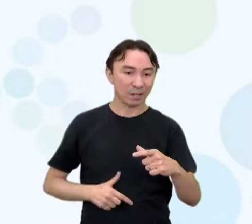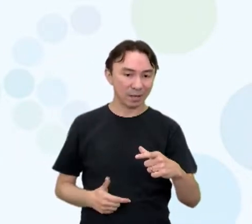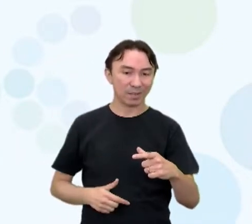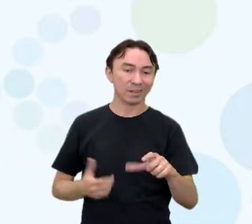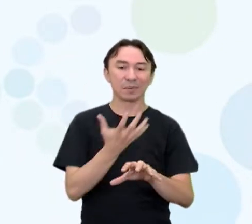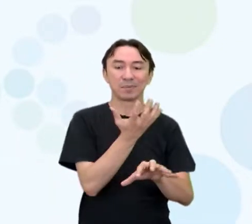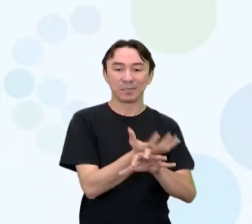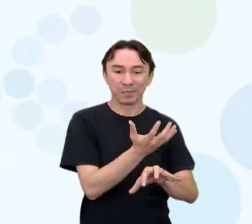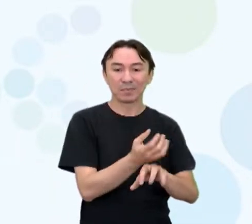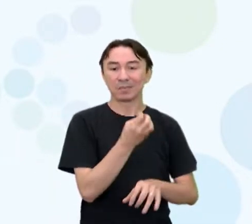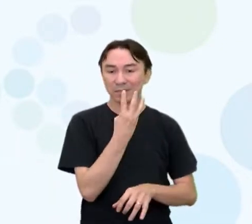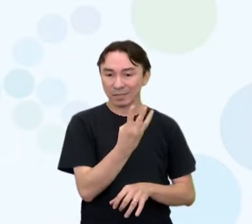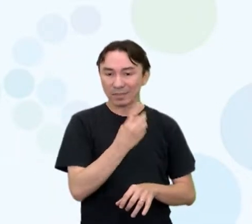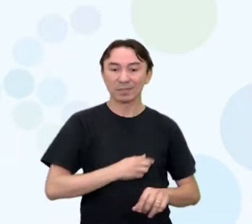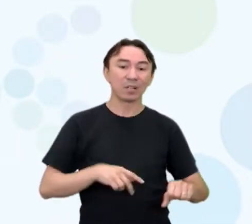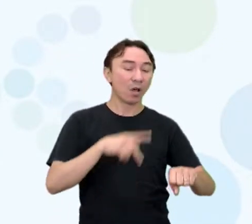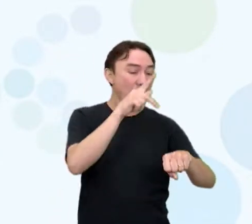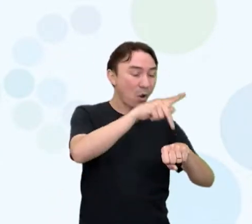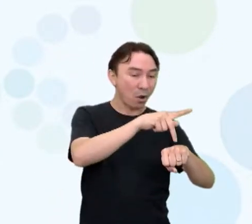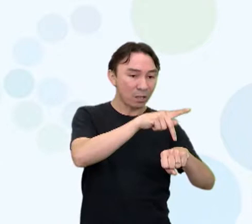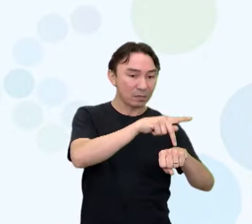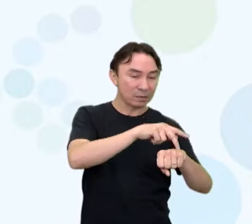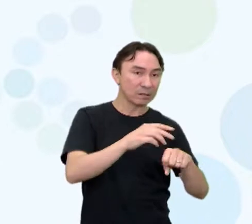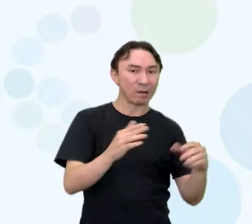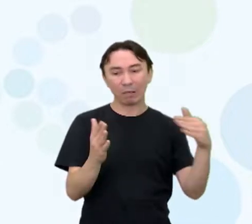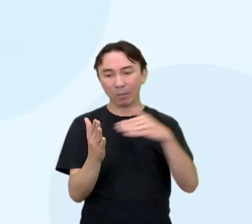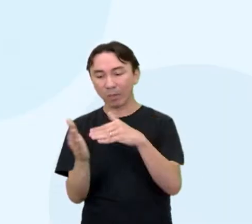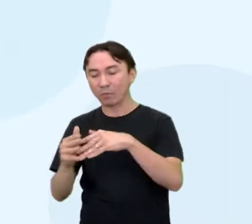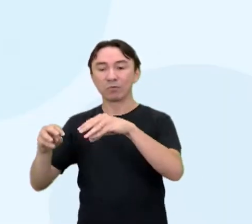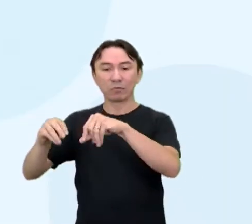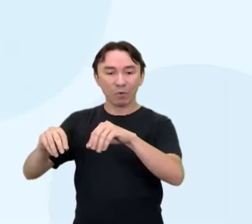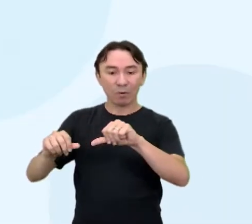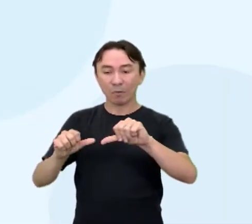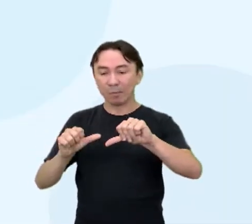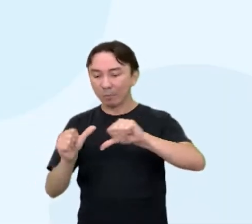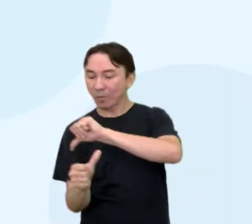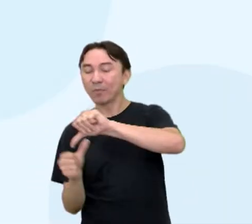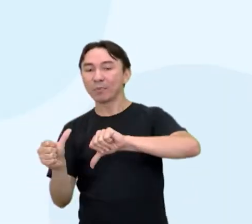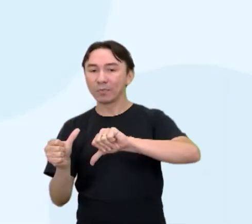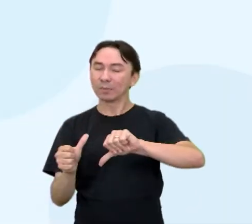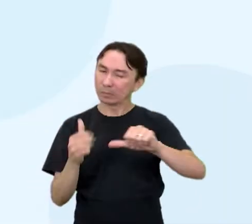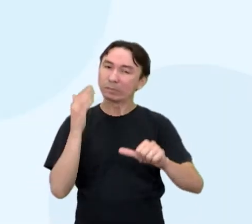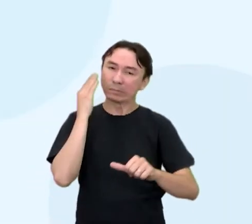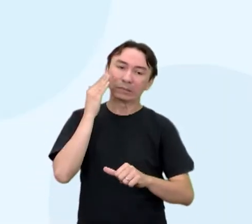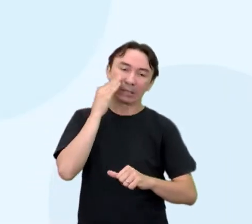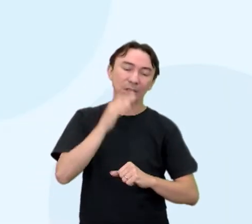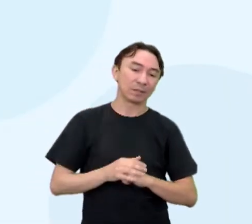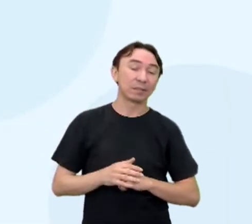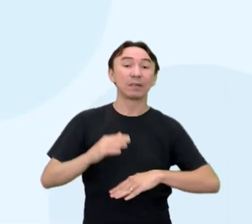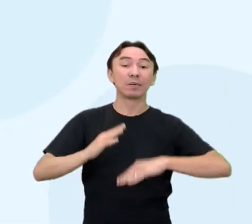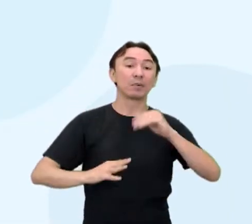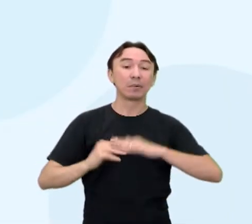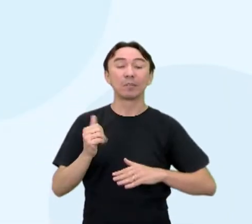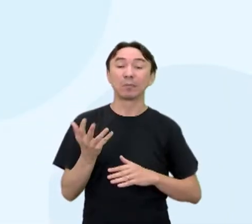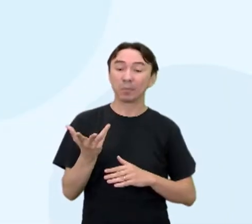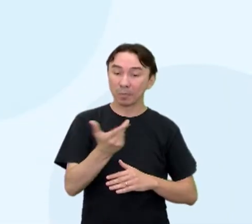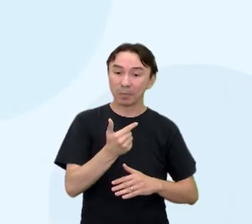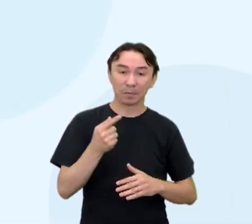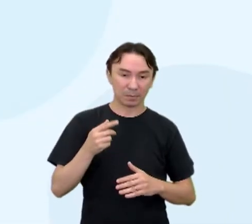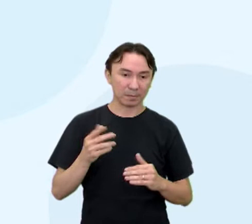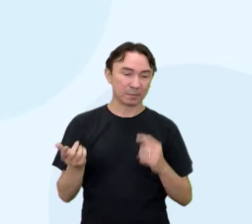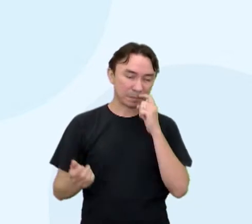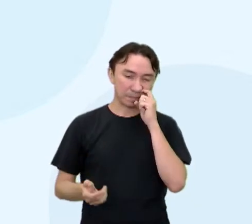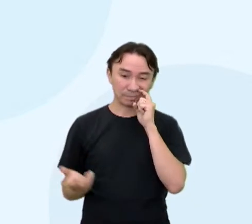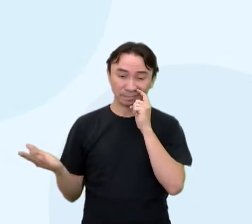essa transformação. E aí a gente já pode ir para a próxima tela, que já vamos ver aí, as habilidades dos eixos